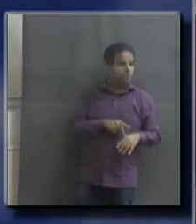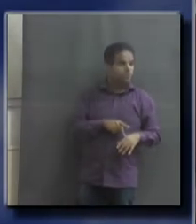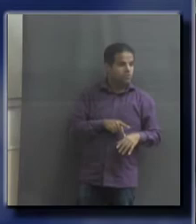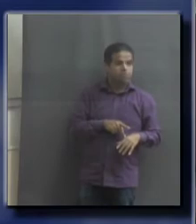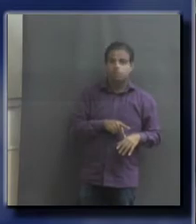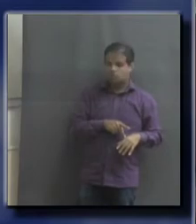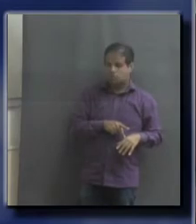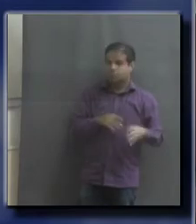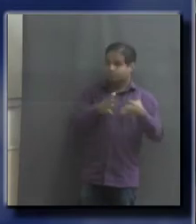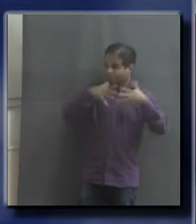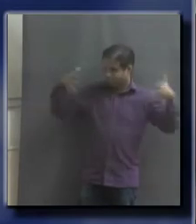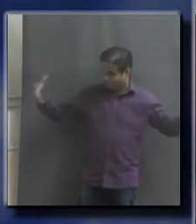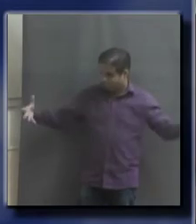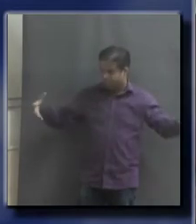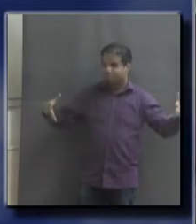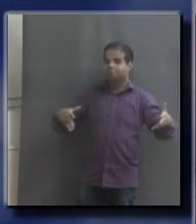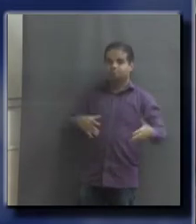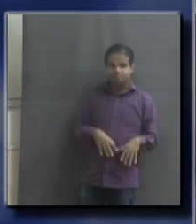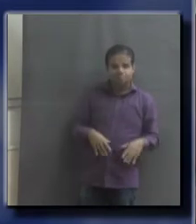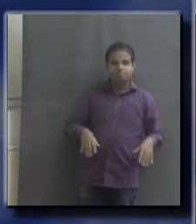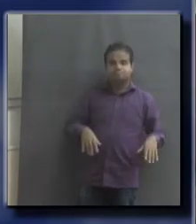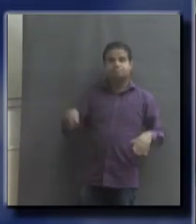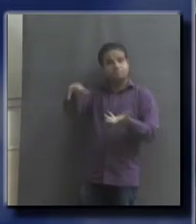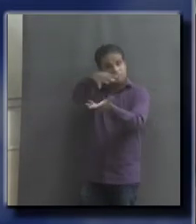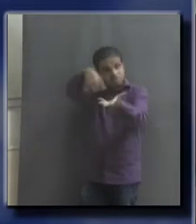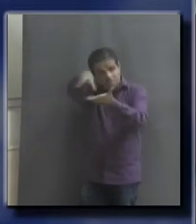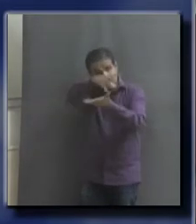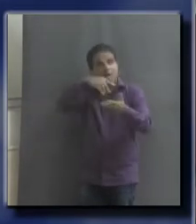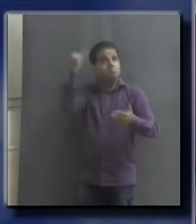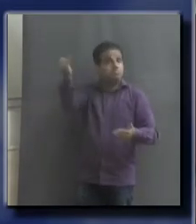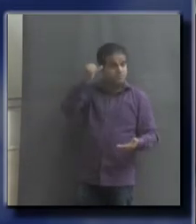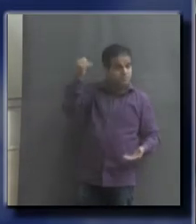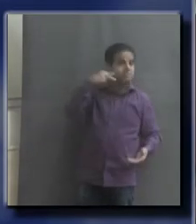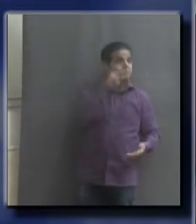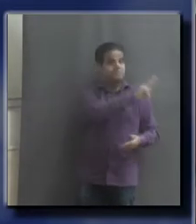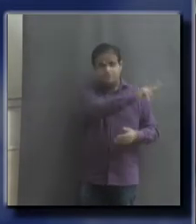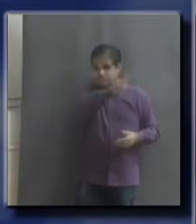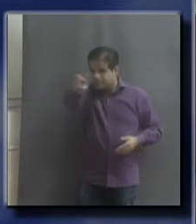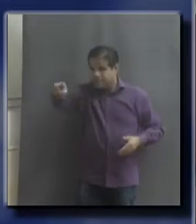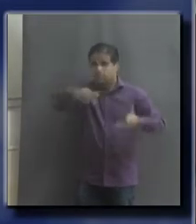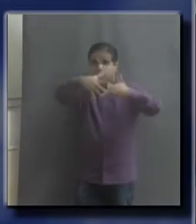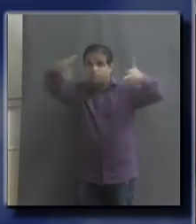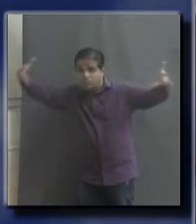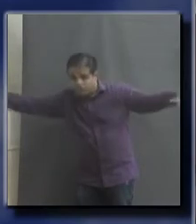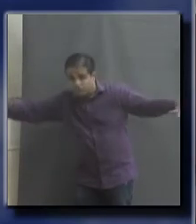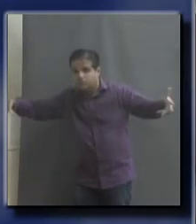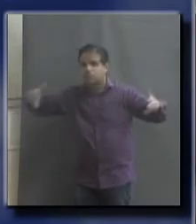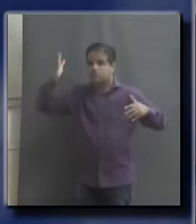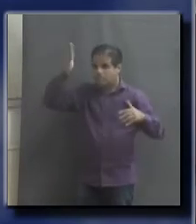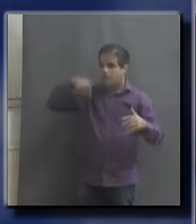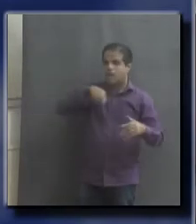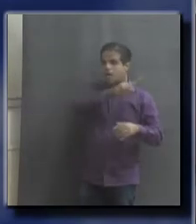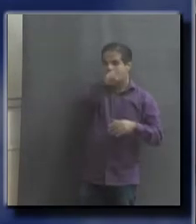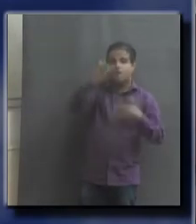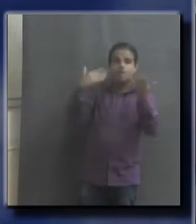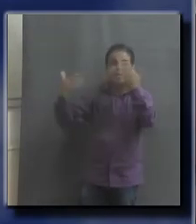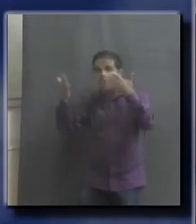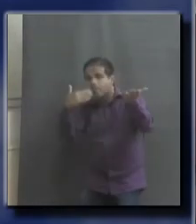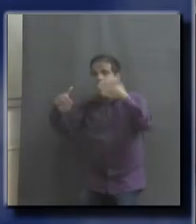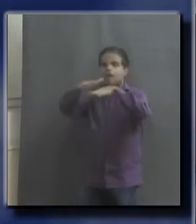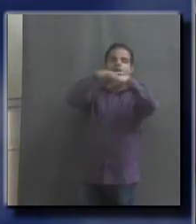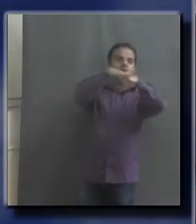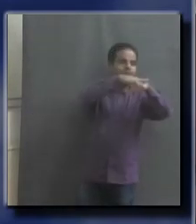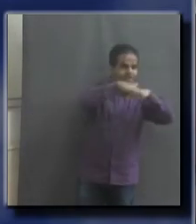Massa. Muito bom. Isso é um cenário importante para a gente saber com quem a gente está dialogando.